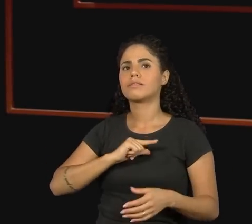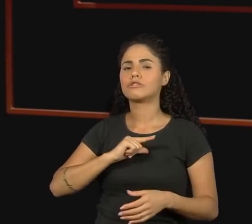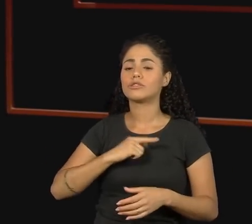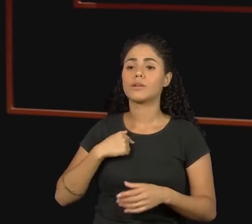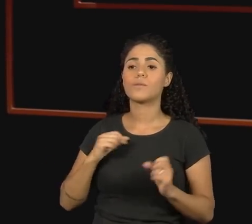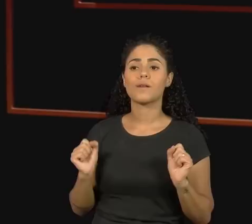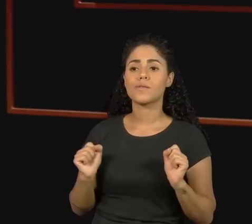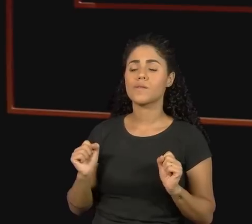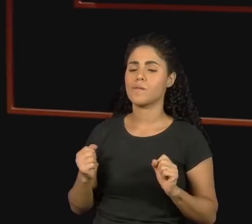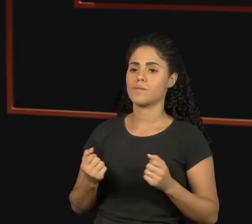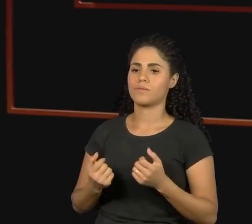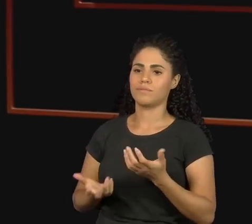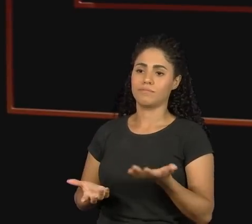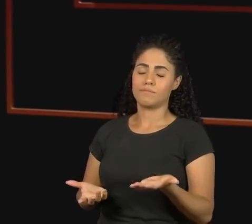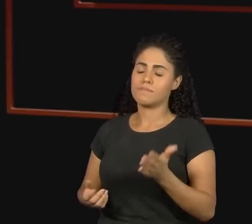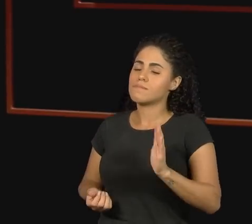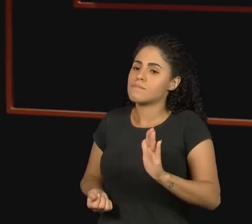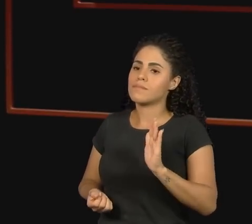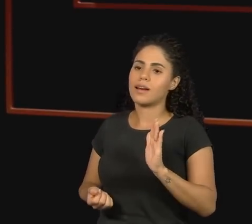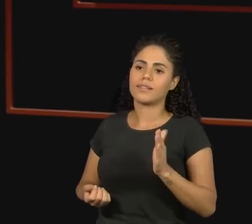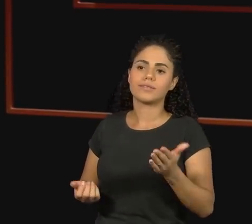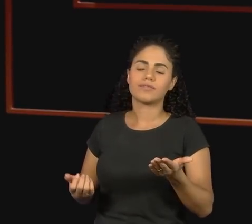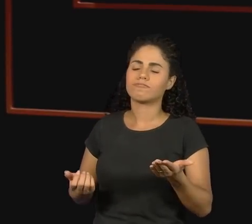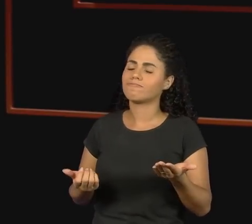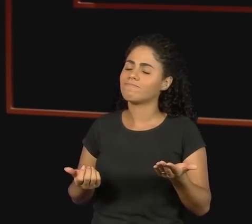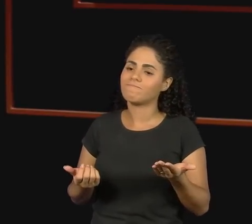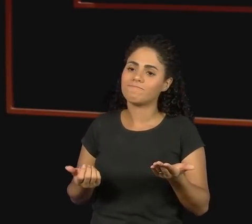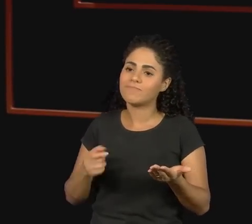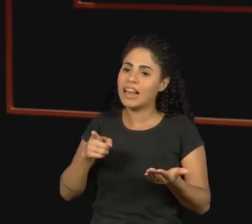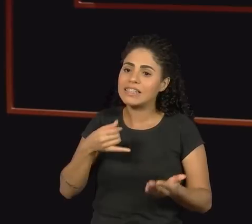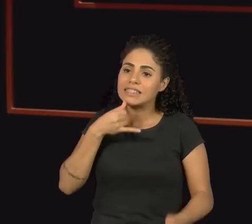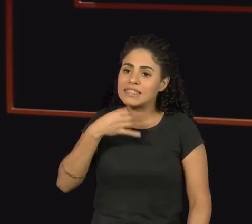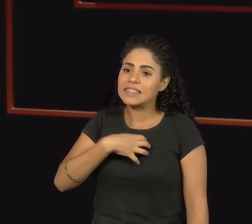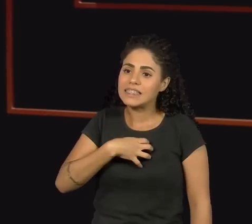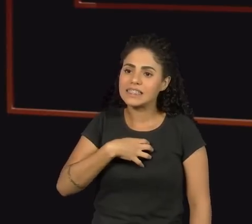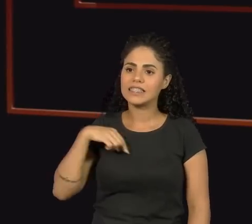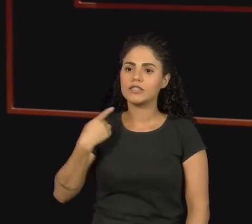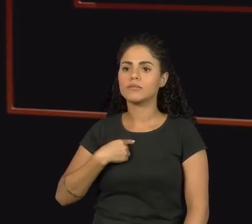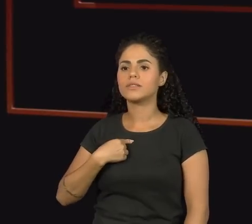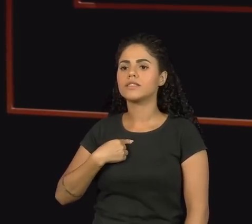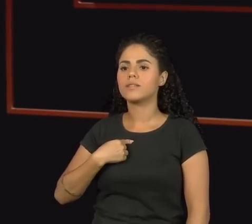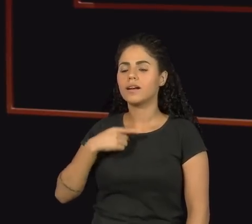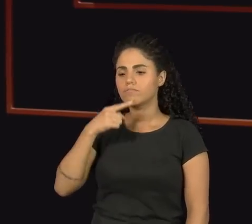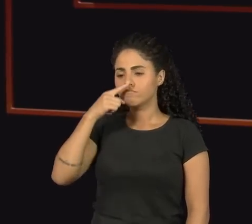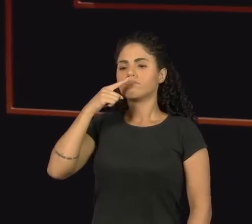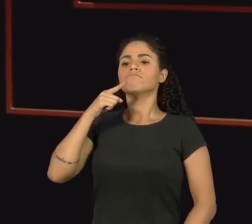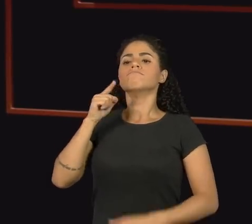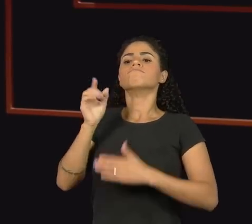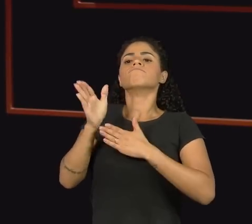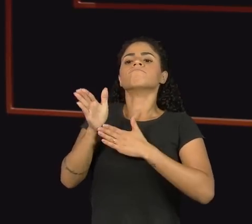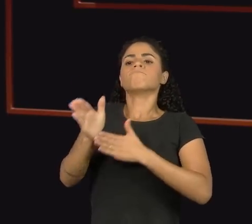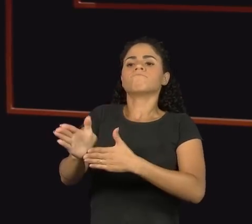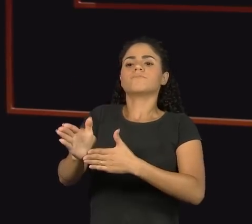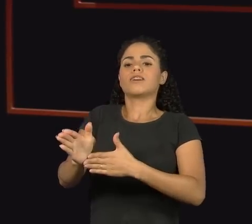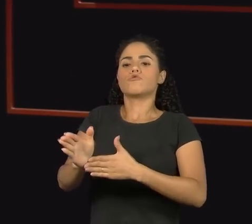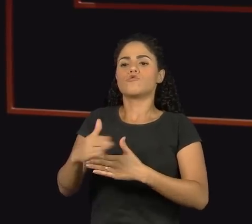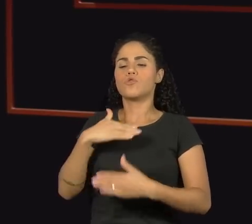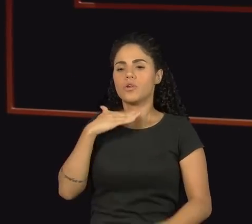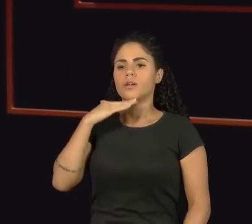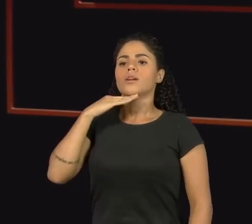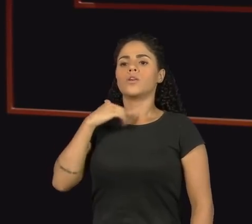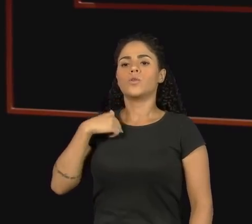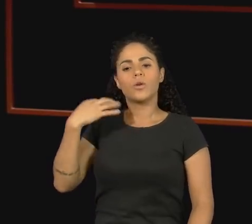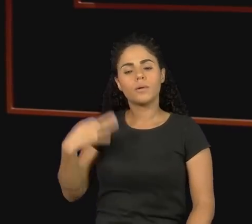adoro. Enfim, só que é isso, né? Eu acho que a gente tem que olhar para frente e seguir, que eu acho que foi o que eu